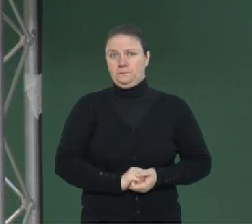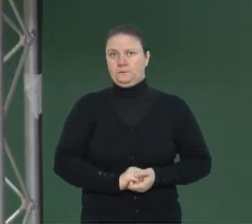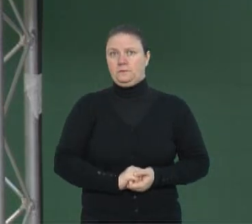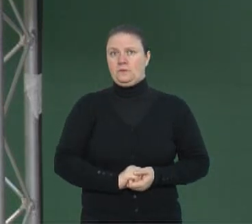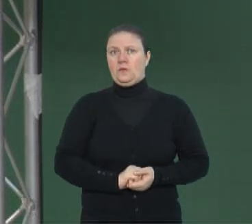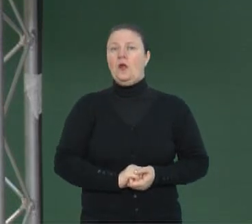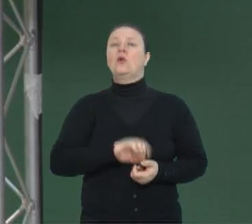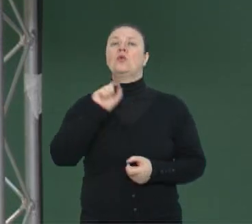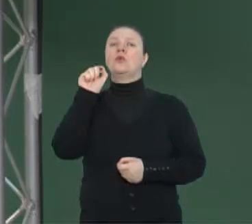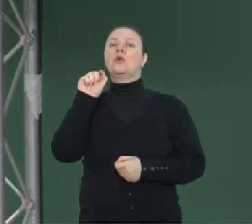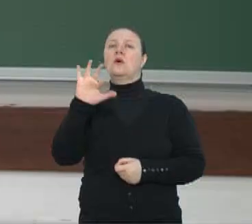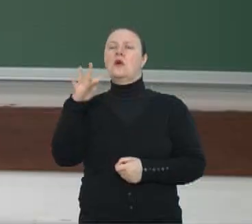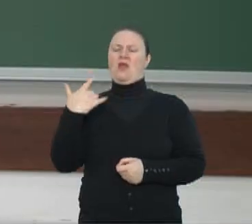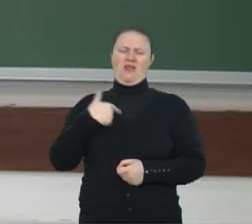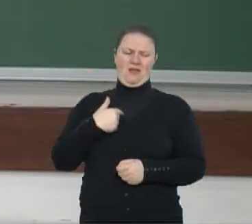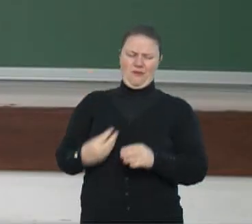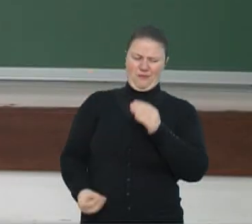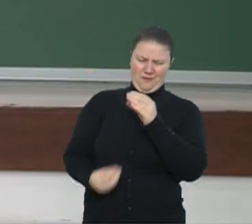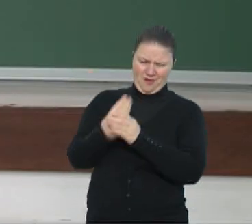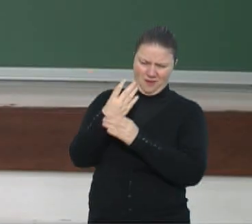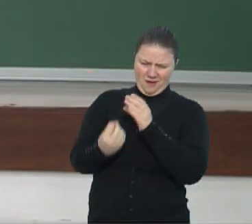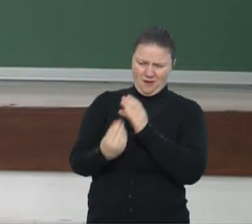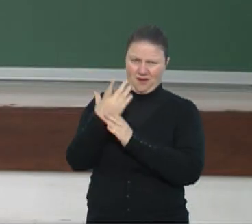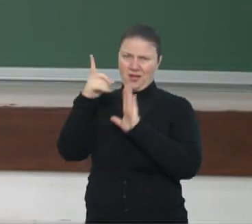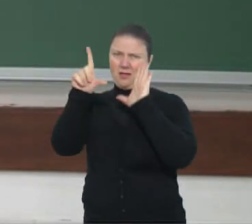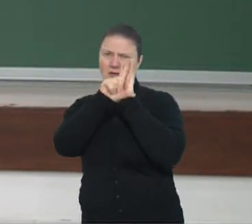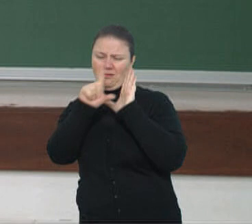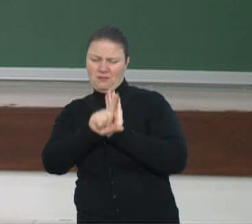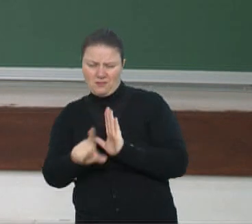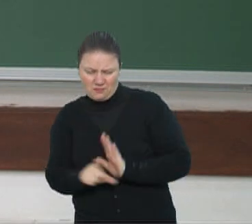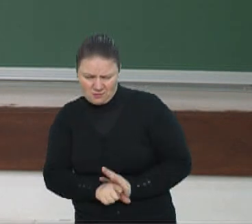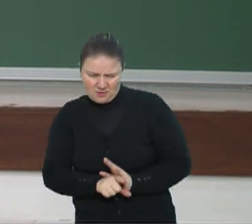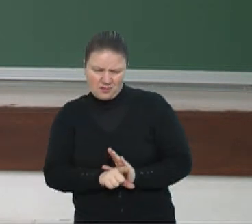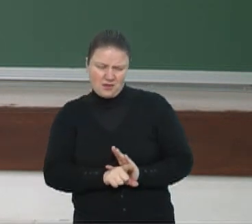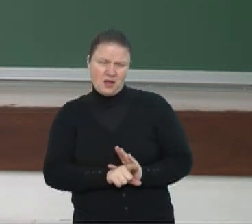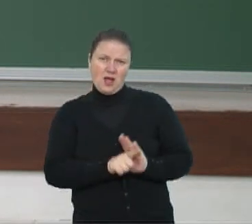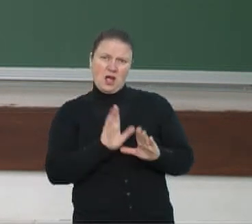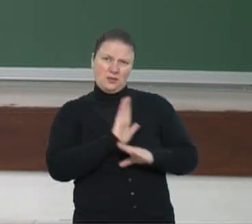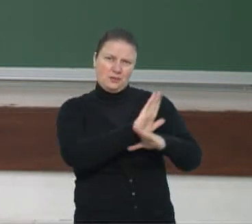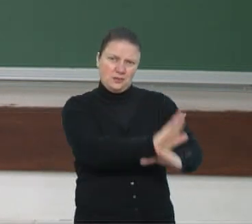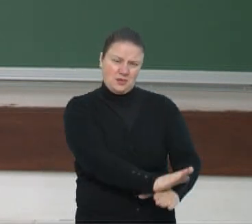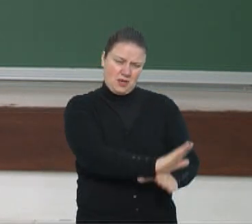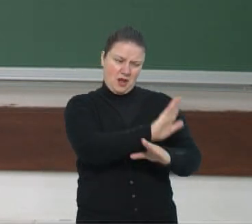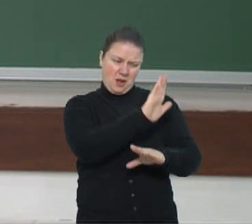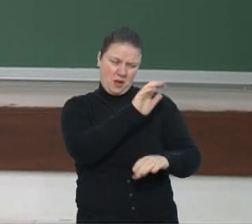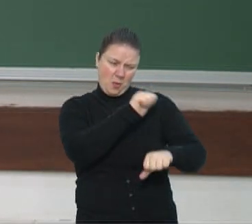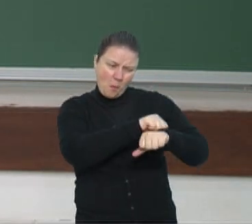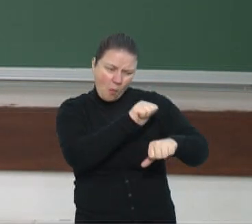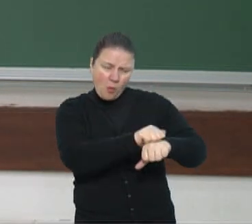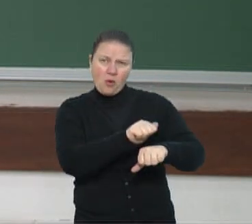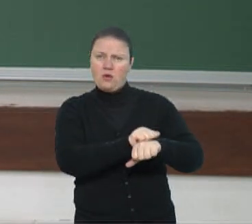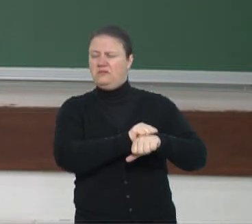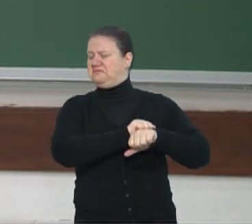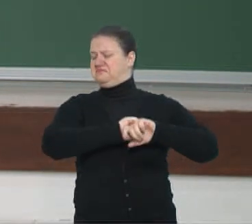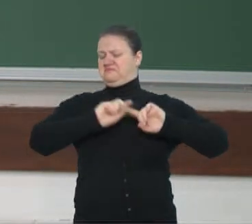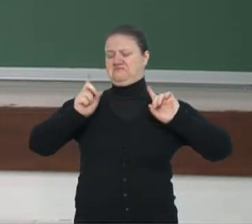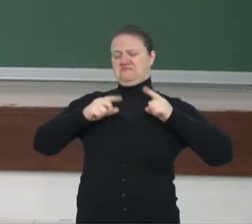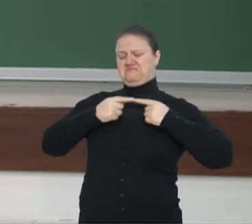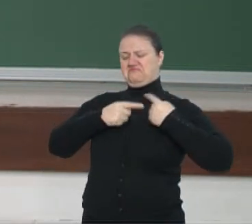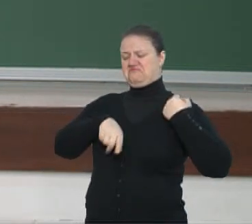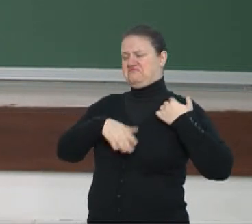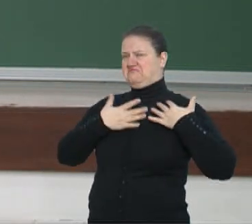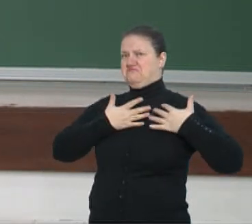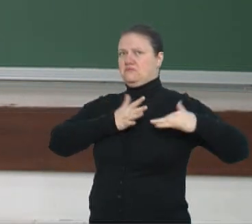criar leis que defendessem os pobres. Eles achavam que aquilo ali era livre iniciativa. Tá? Que o trabalhador pobre estava trabalhando ali porque ele